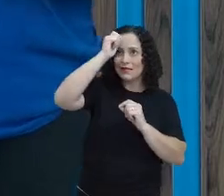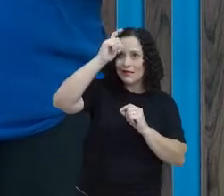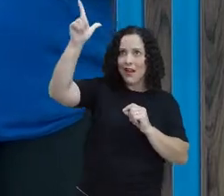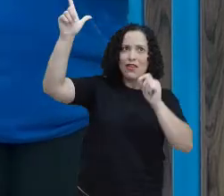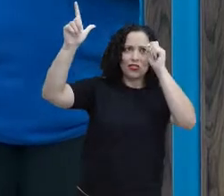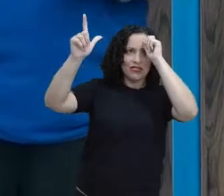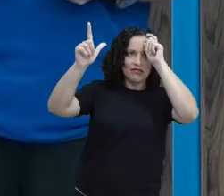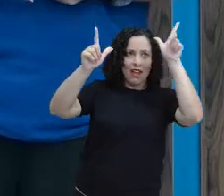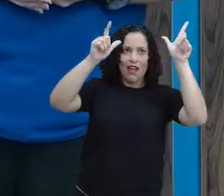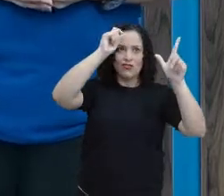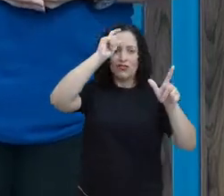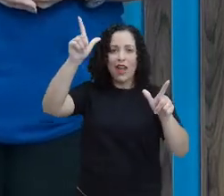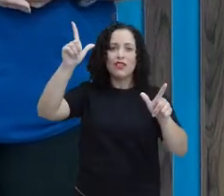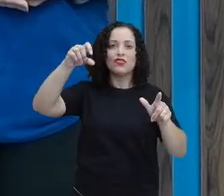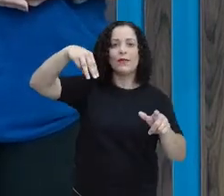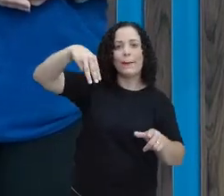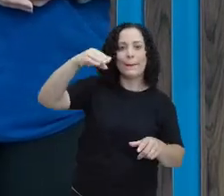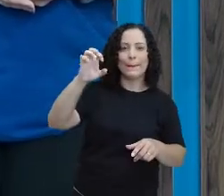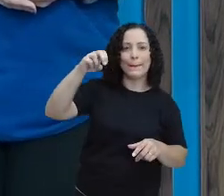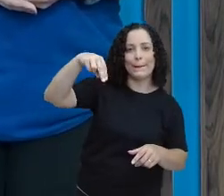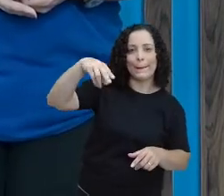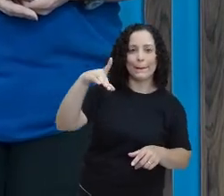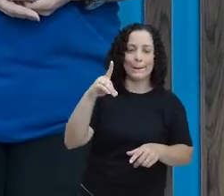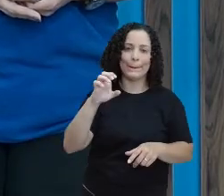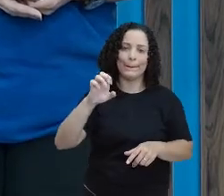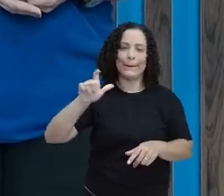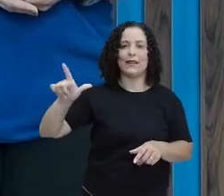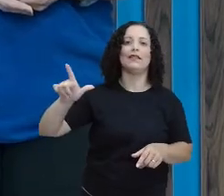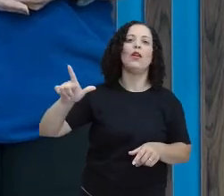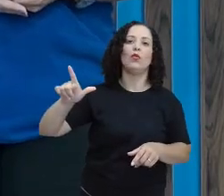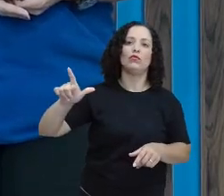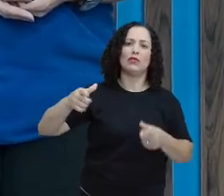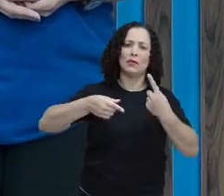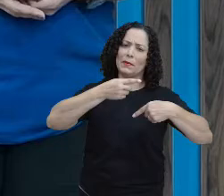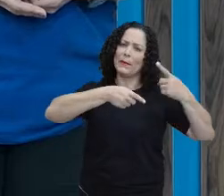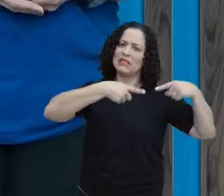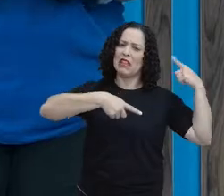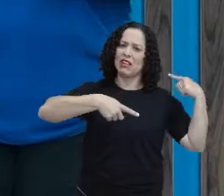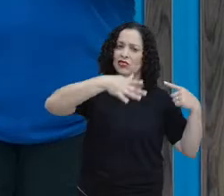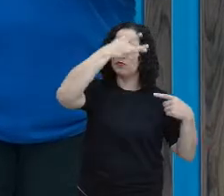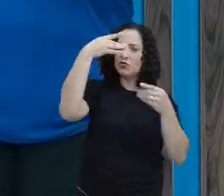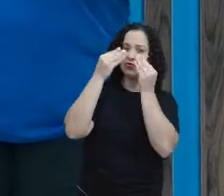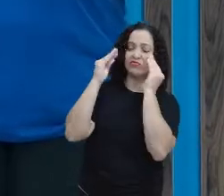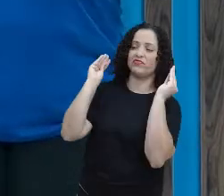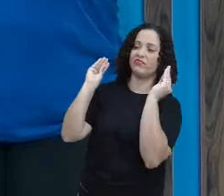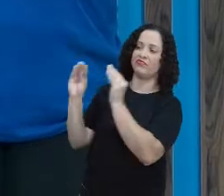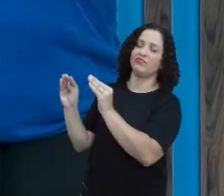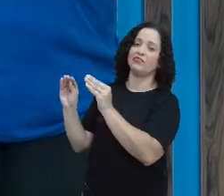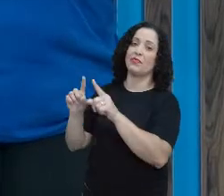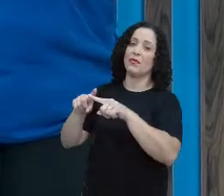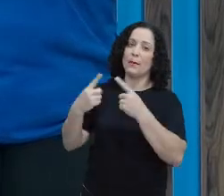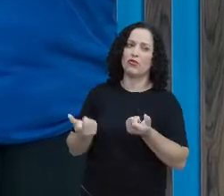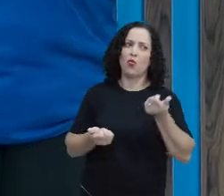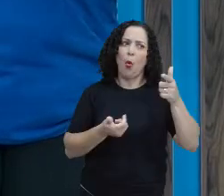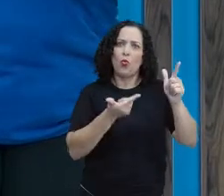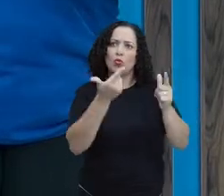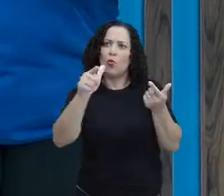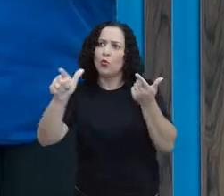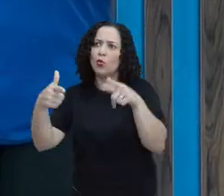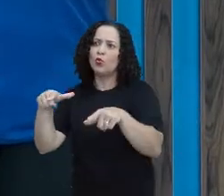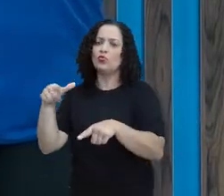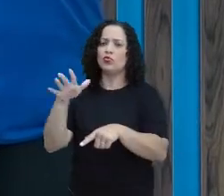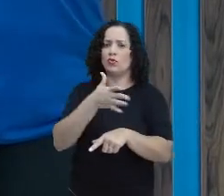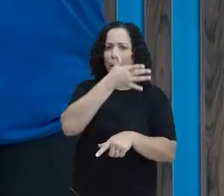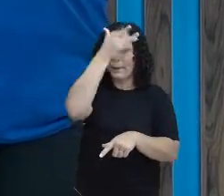foram ignoradas na época, né? Mas, como a gente sabe, outros cientistas vêm,